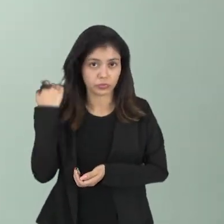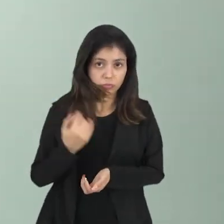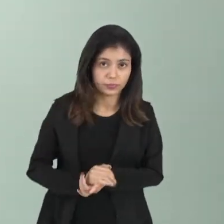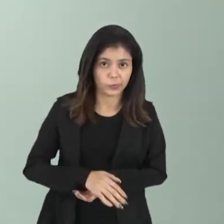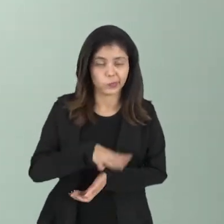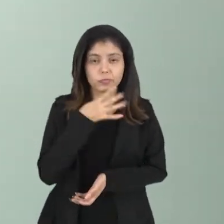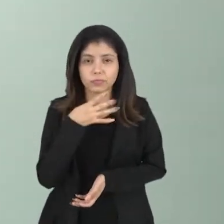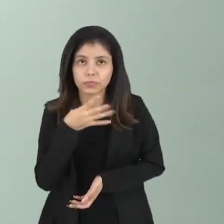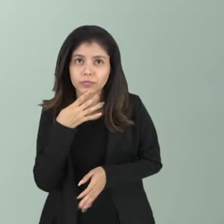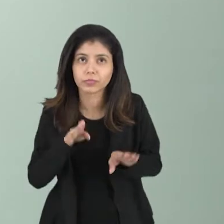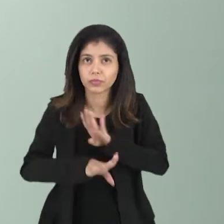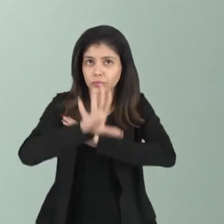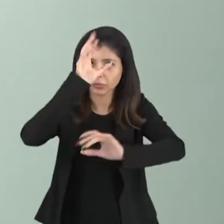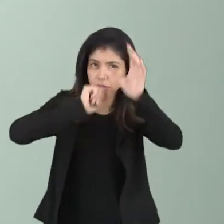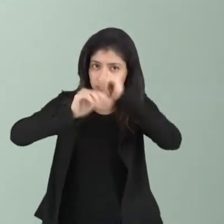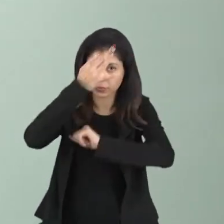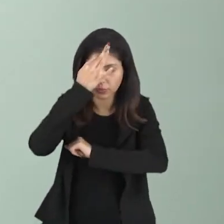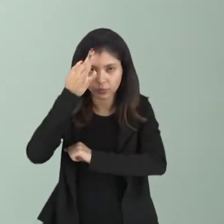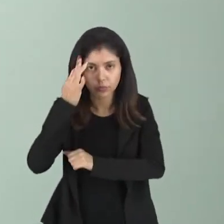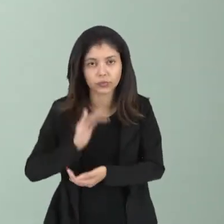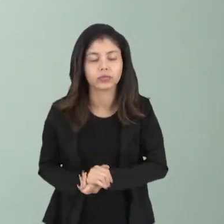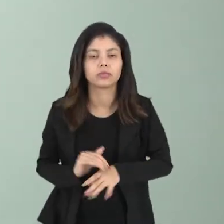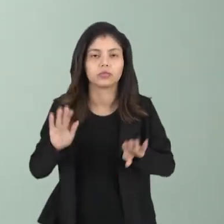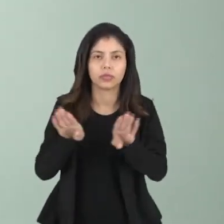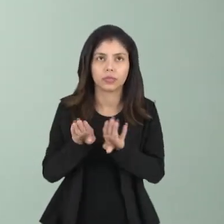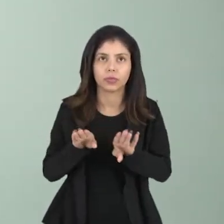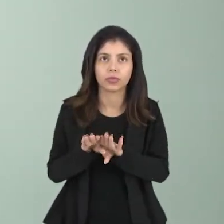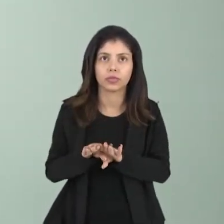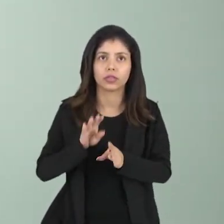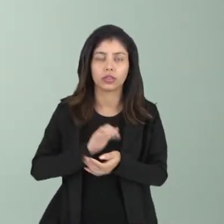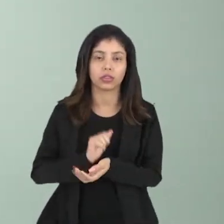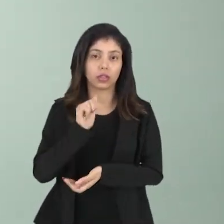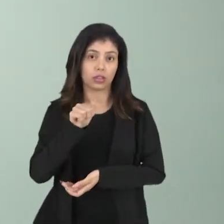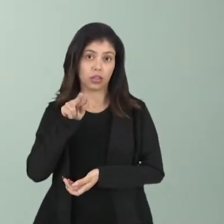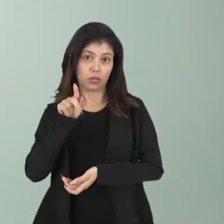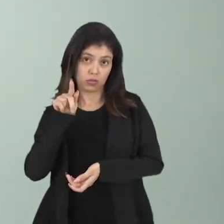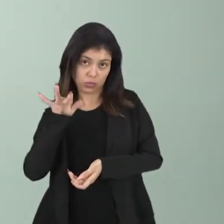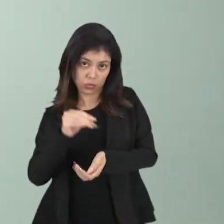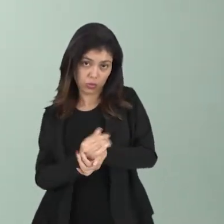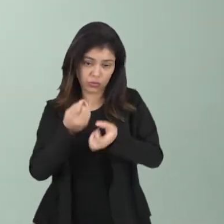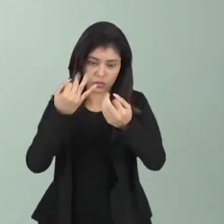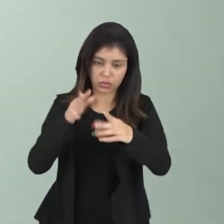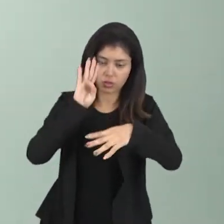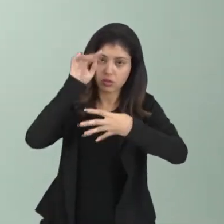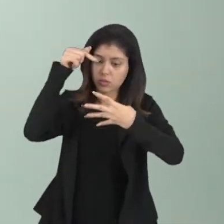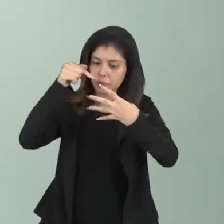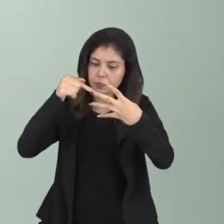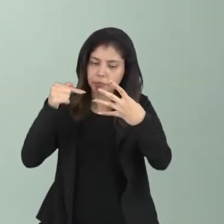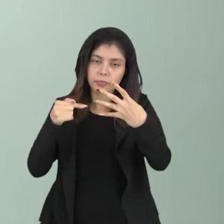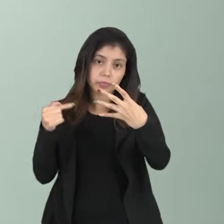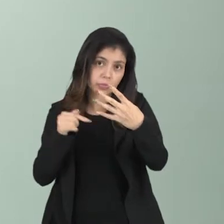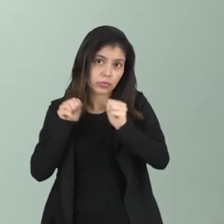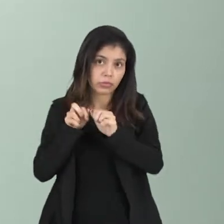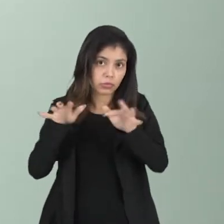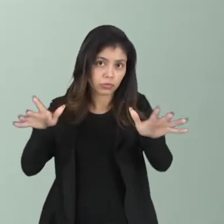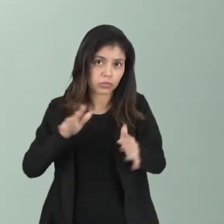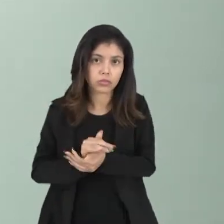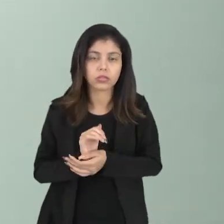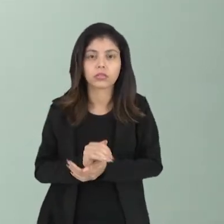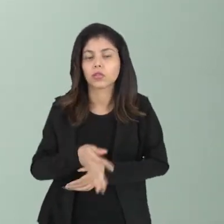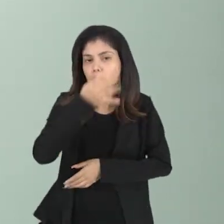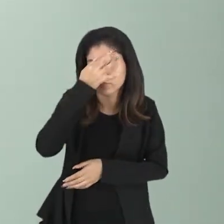o conhecimento filosófico, que Augusto Comte ele vai dividir o conhecimento em 4 grandes ramificações. O